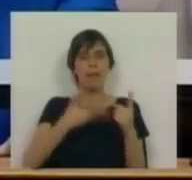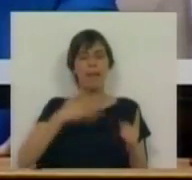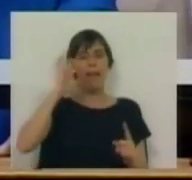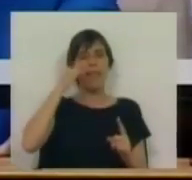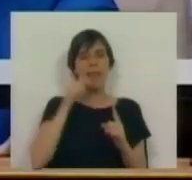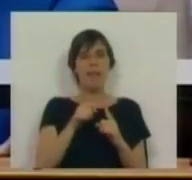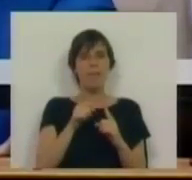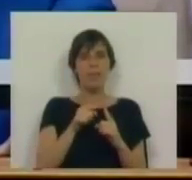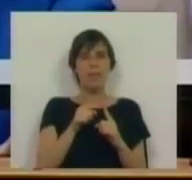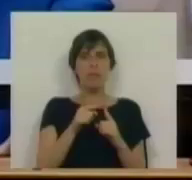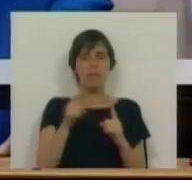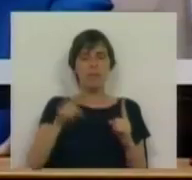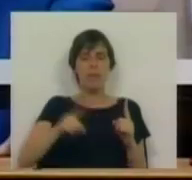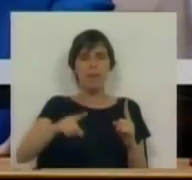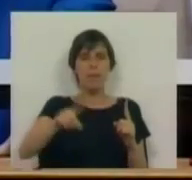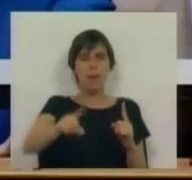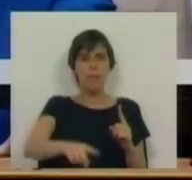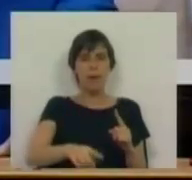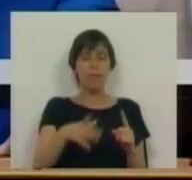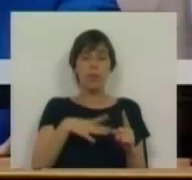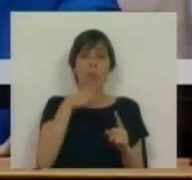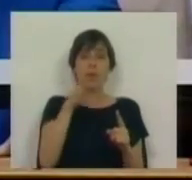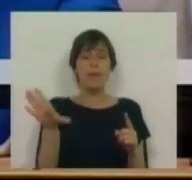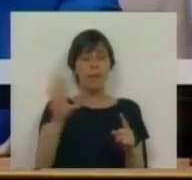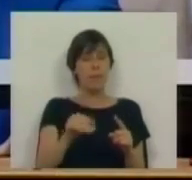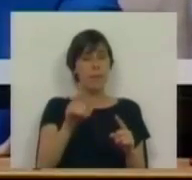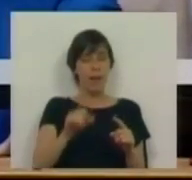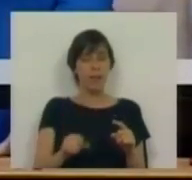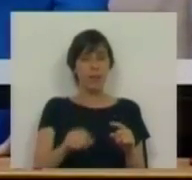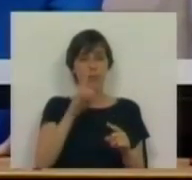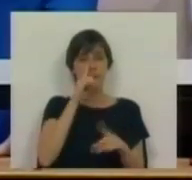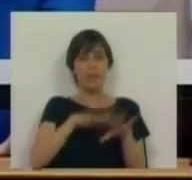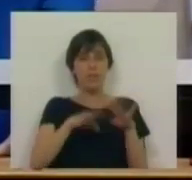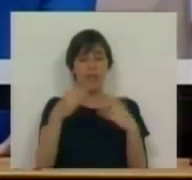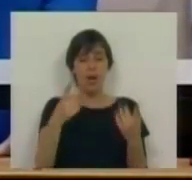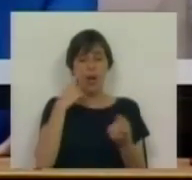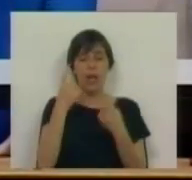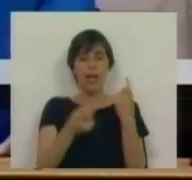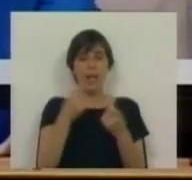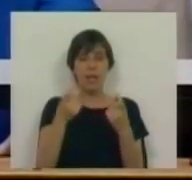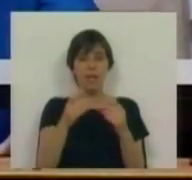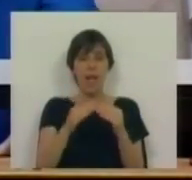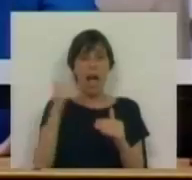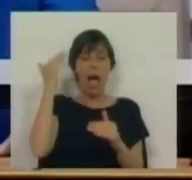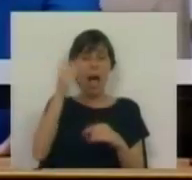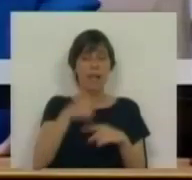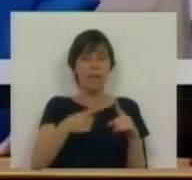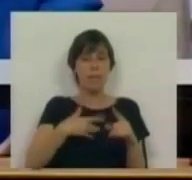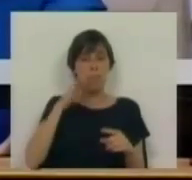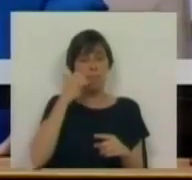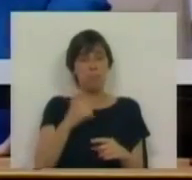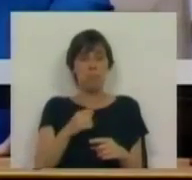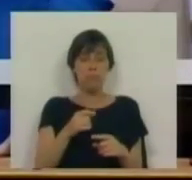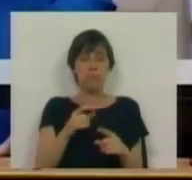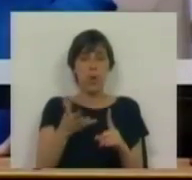déficit várias vezes. E eu digo-lhe mais: se fizer agora uma revisão muito em alta das metas do déficit, se